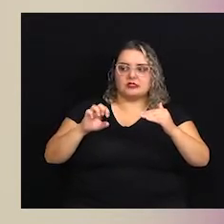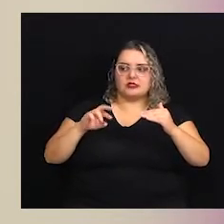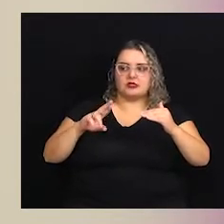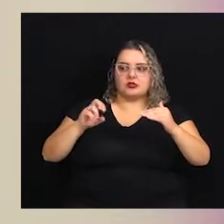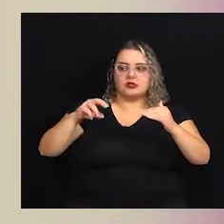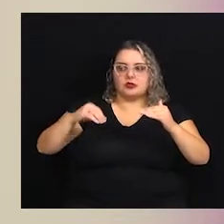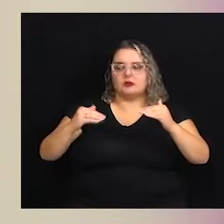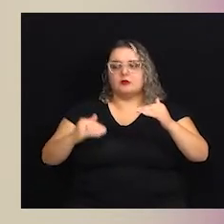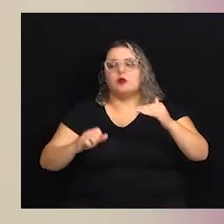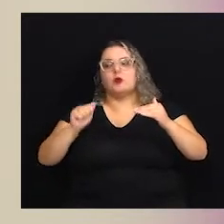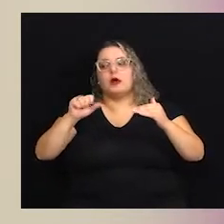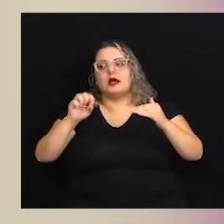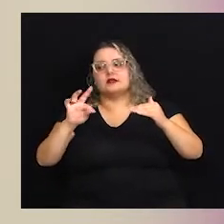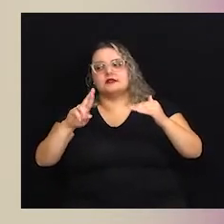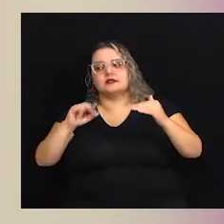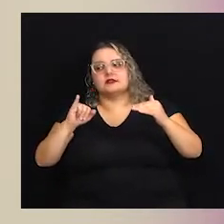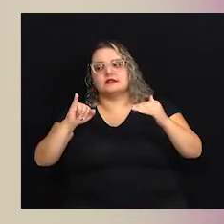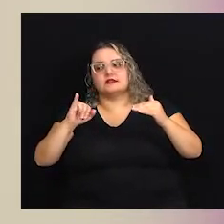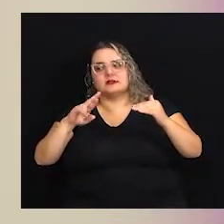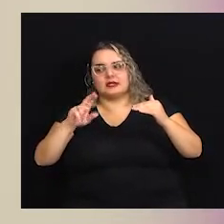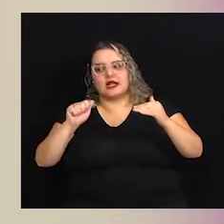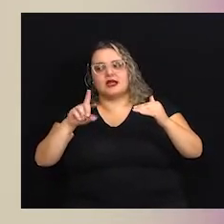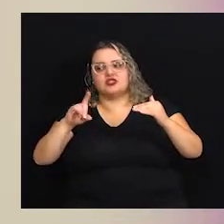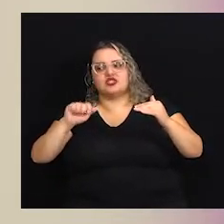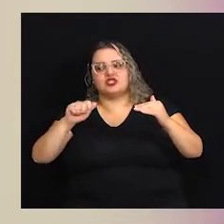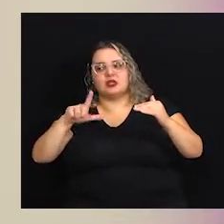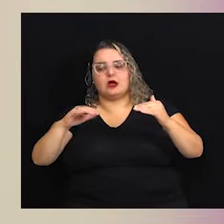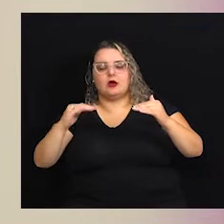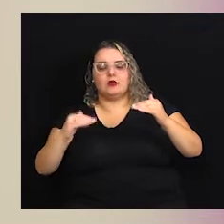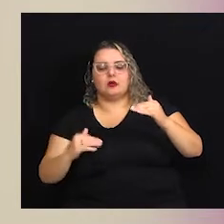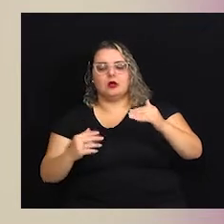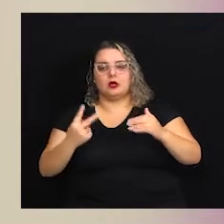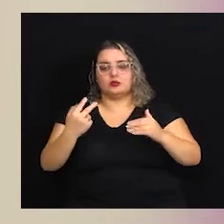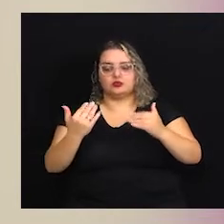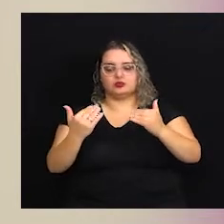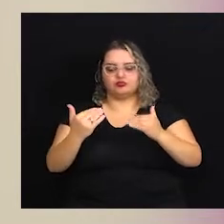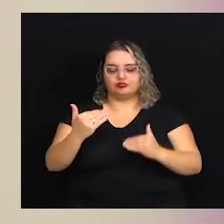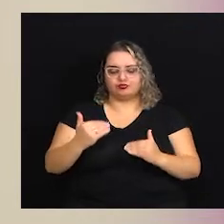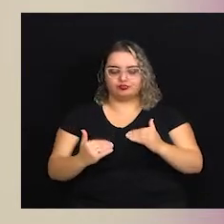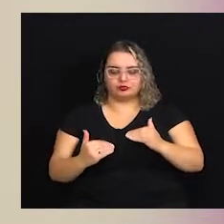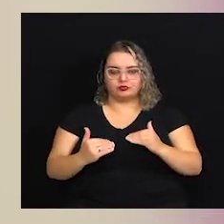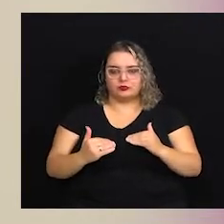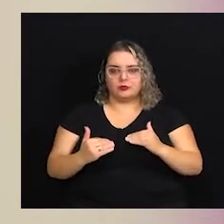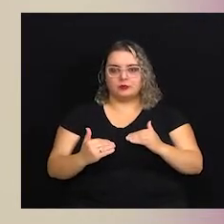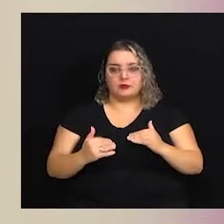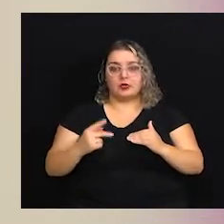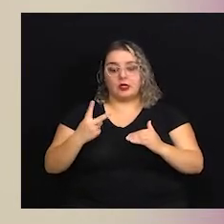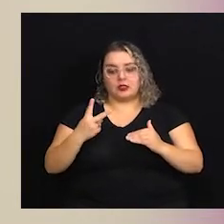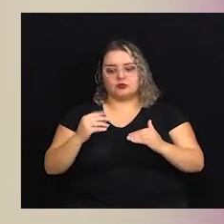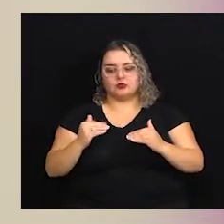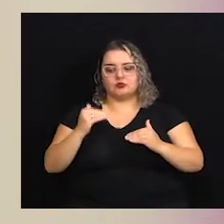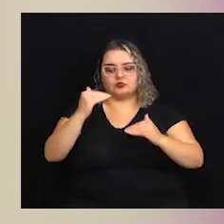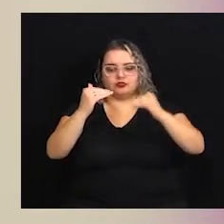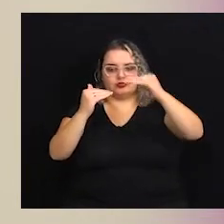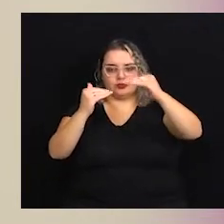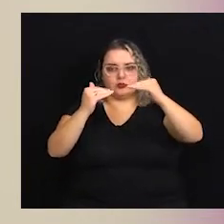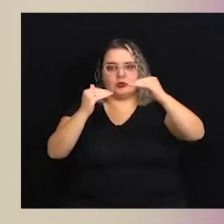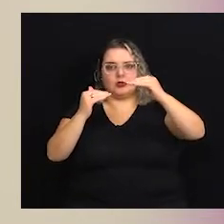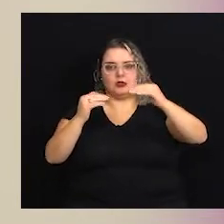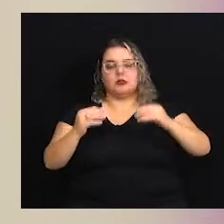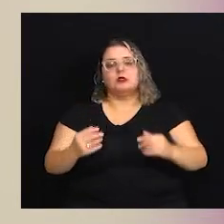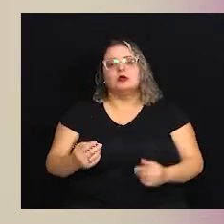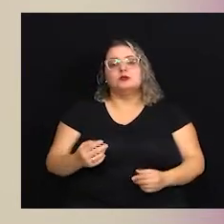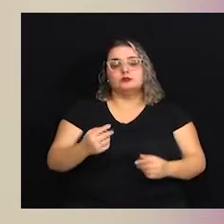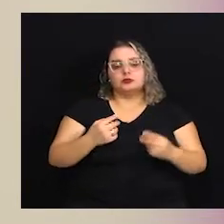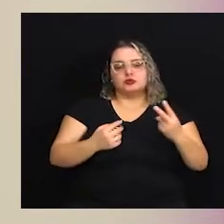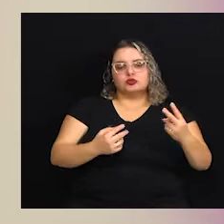depois estradiol começa a cair. Quando esses dois começam a cair, as duas gonadotrofinas começam a subir. Então, esse é um parâmetro